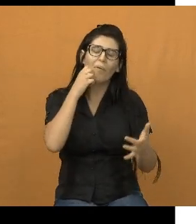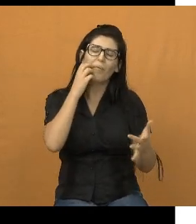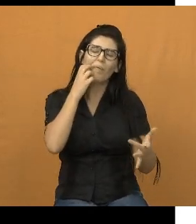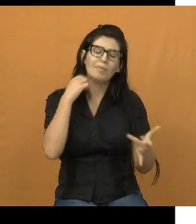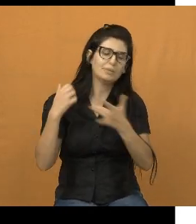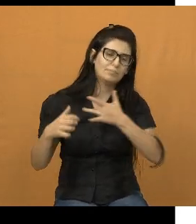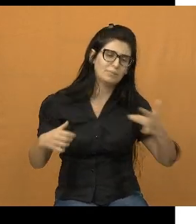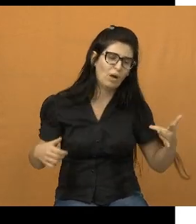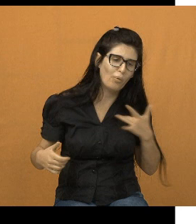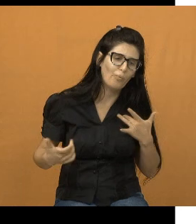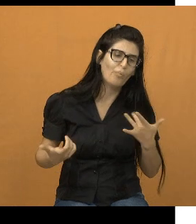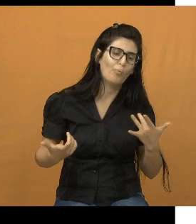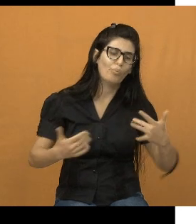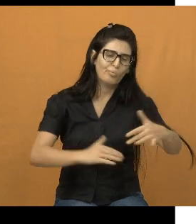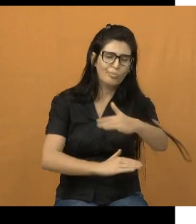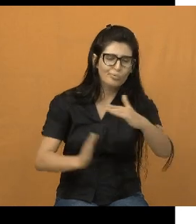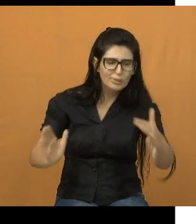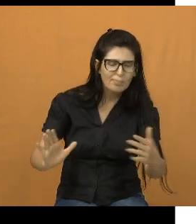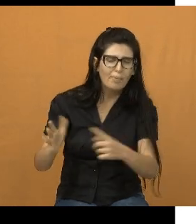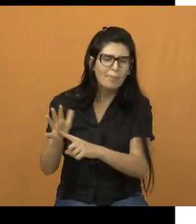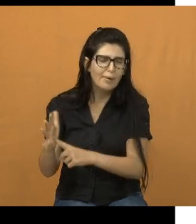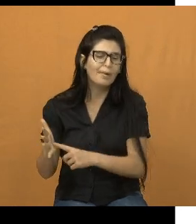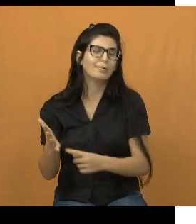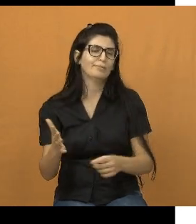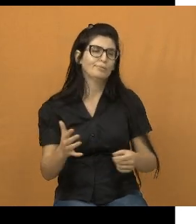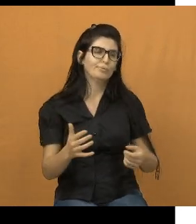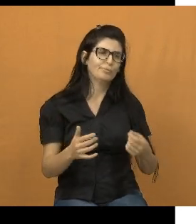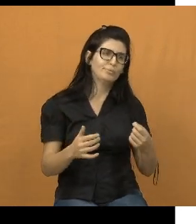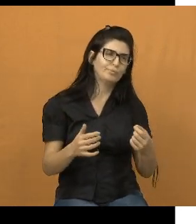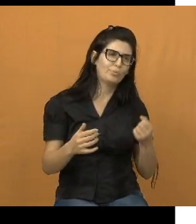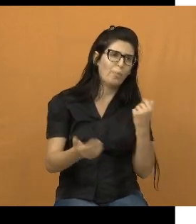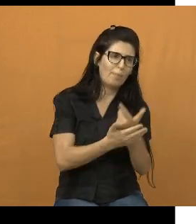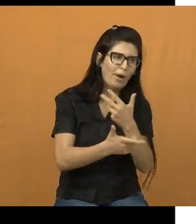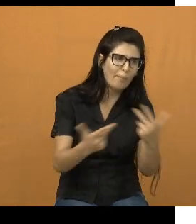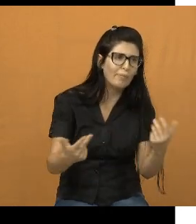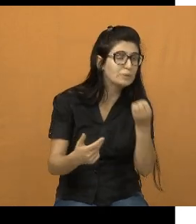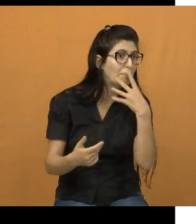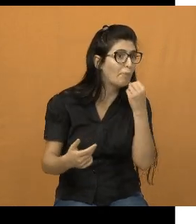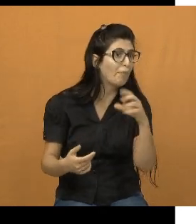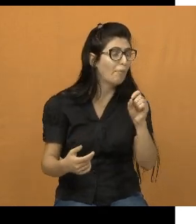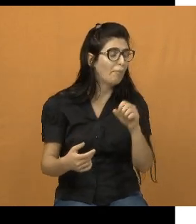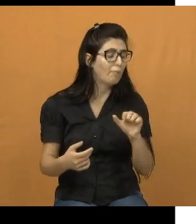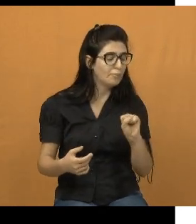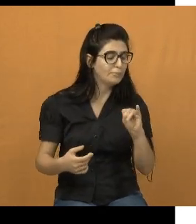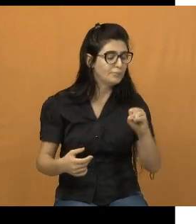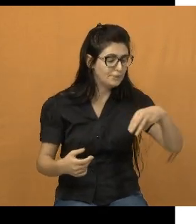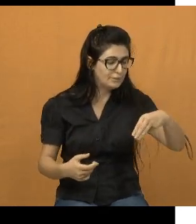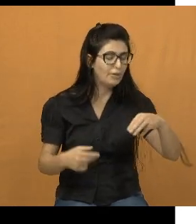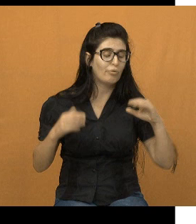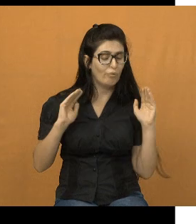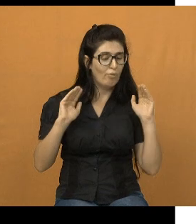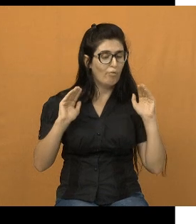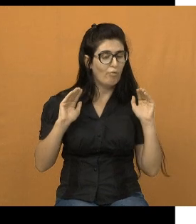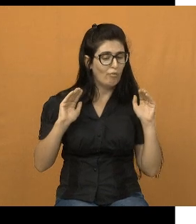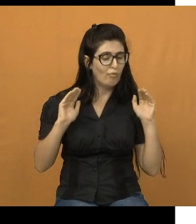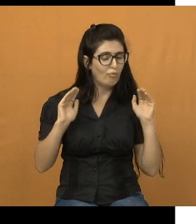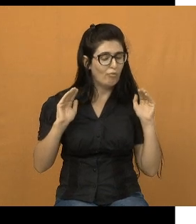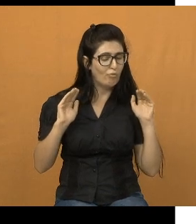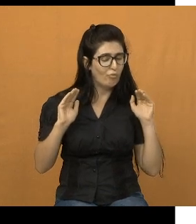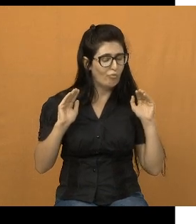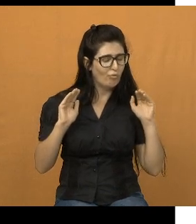SIM, que vai dar um novo retrato da saúde do 2018.